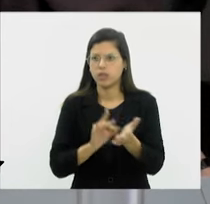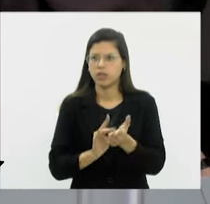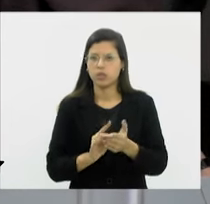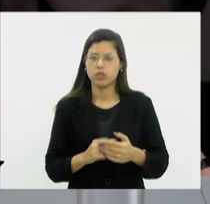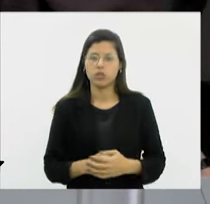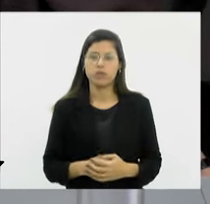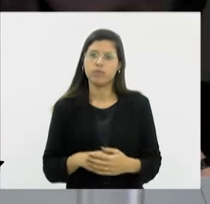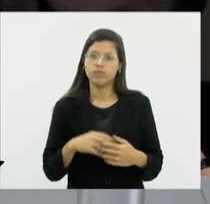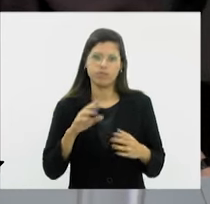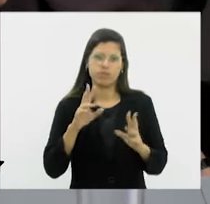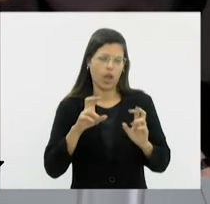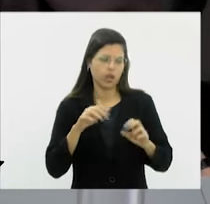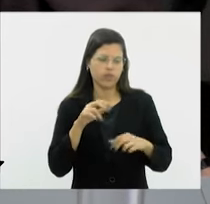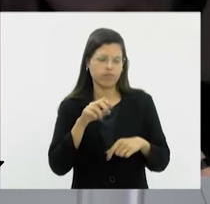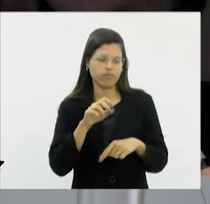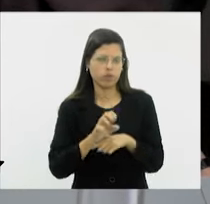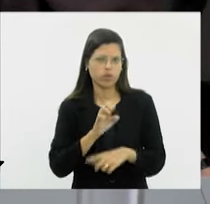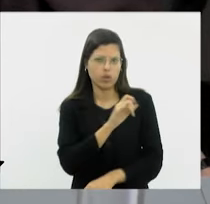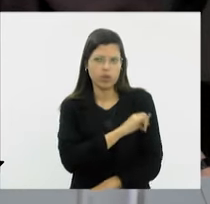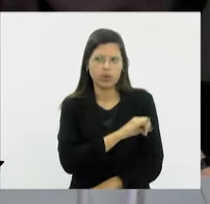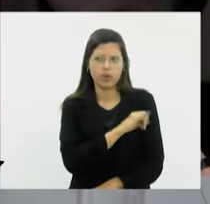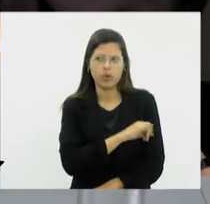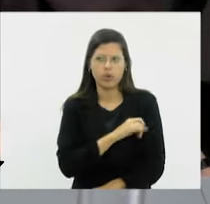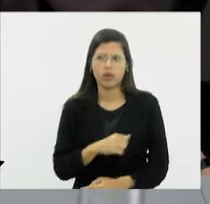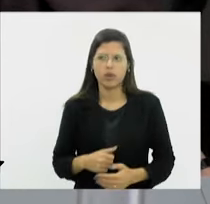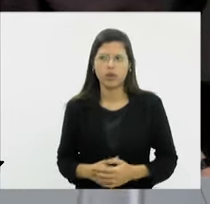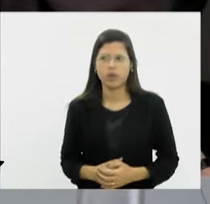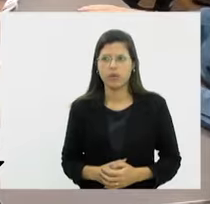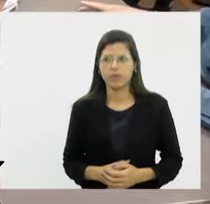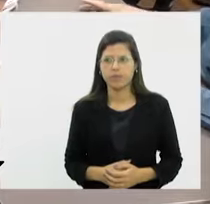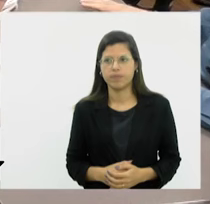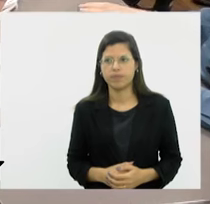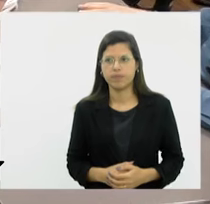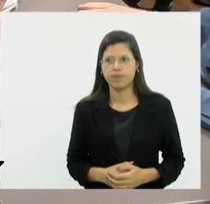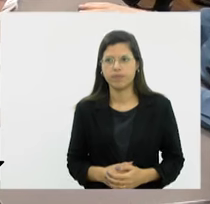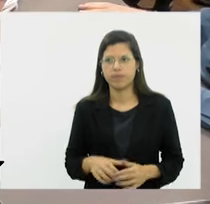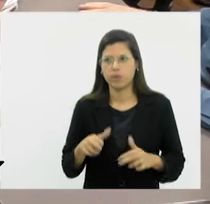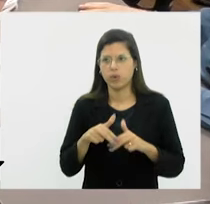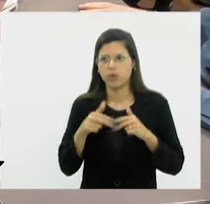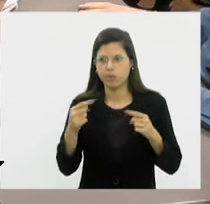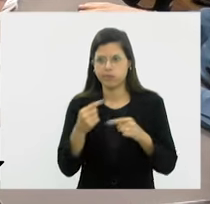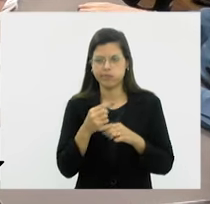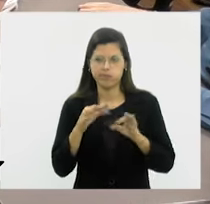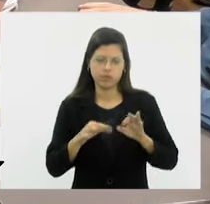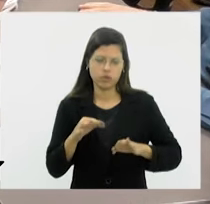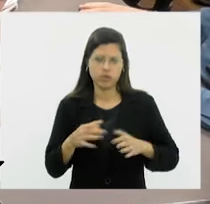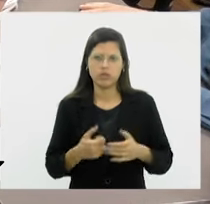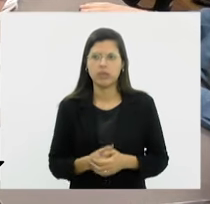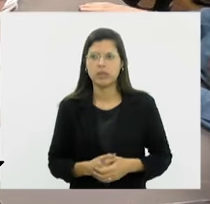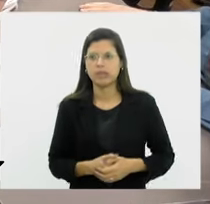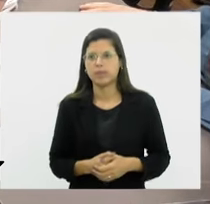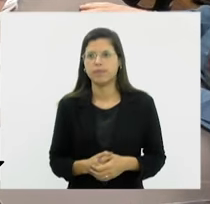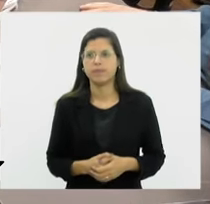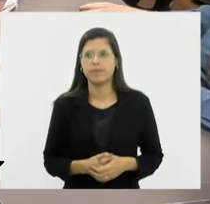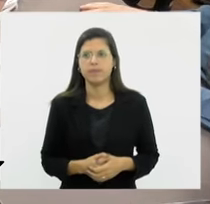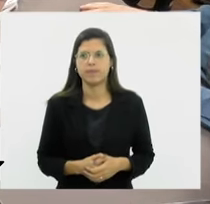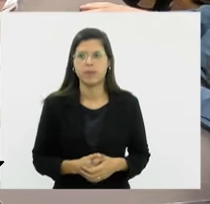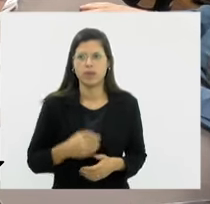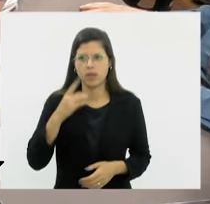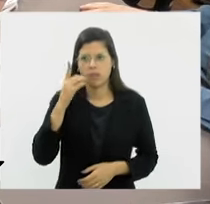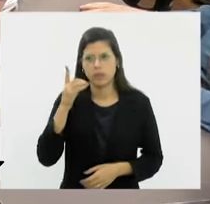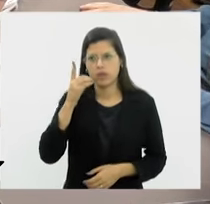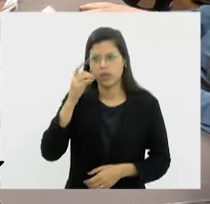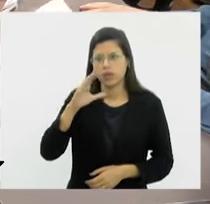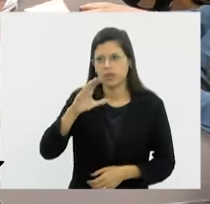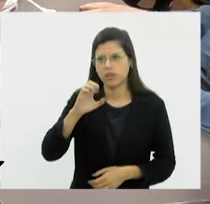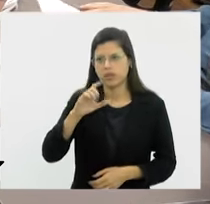Verdade do Estado do Rio de Janeiro. Por isso, perfeito, a juridicidade. Na forma o que Vossa Excelência sustenta. Presidente, deputada Célia, é uma deputada Célia, deputado Fred,